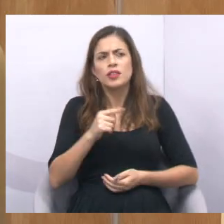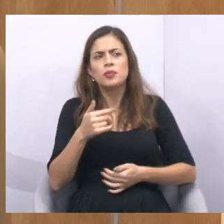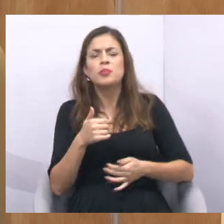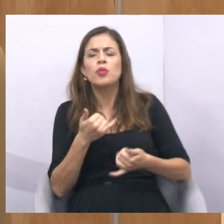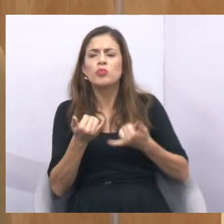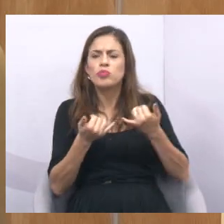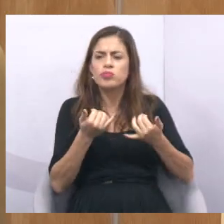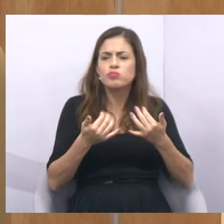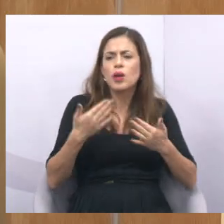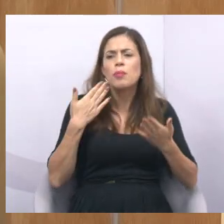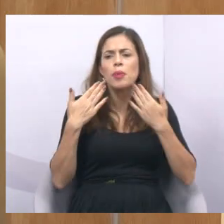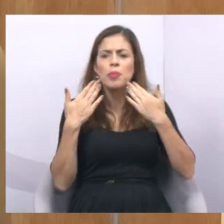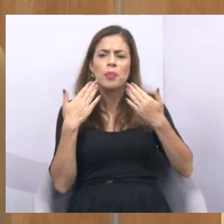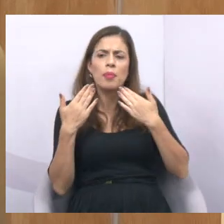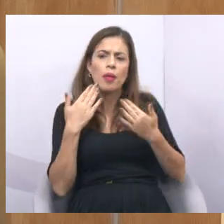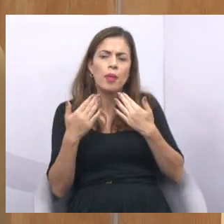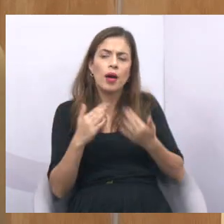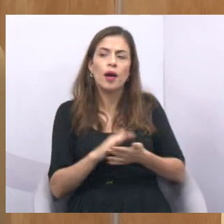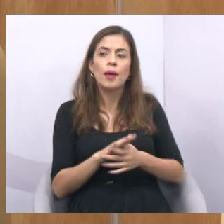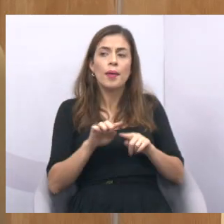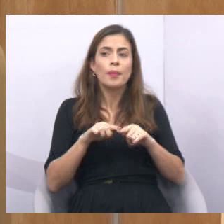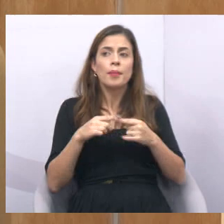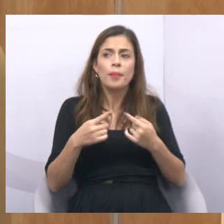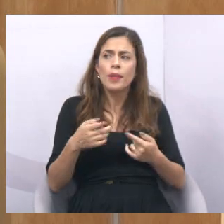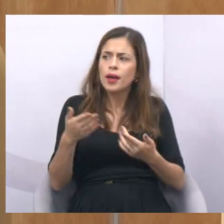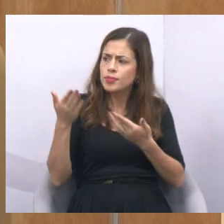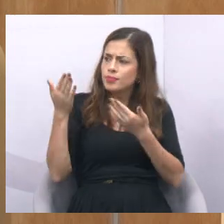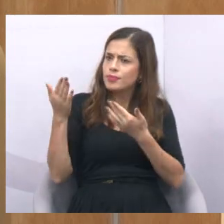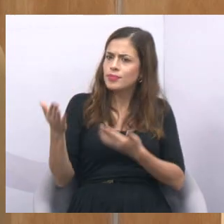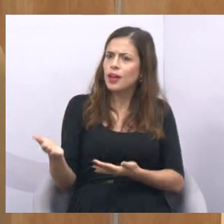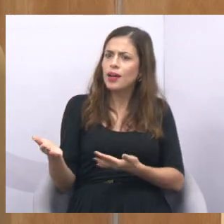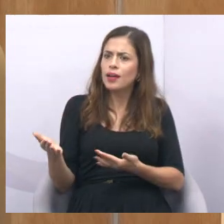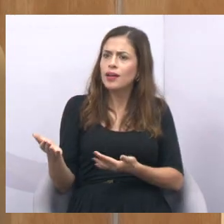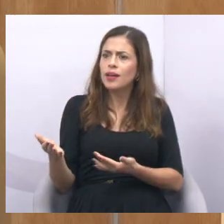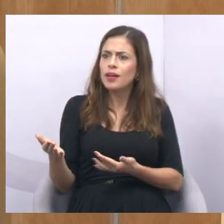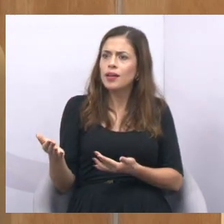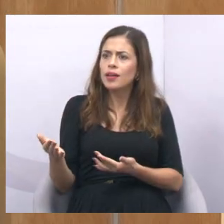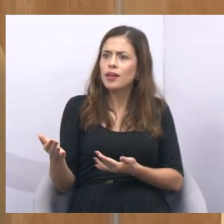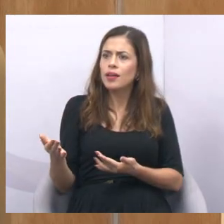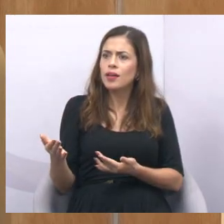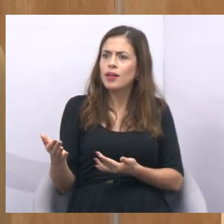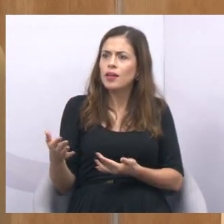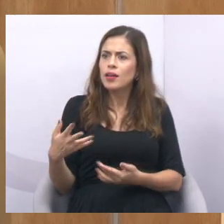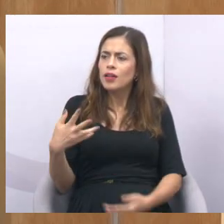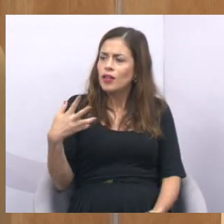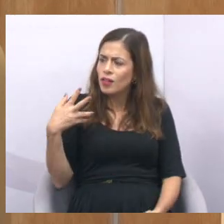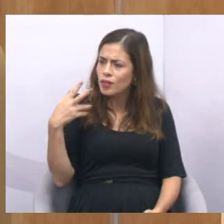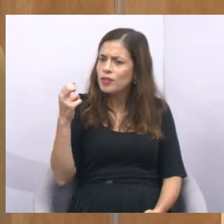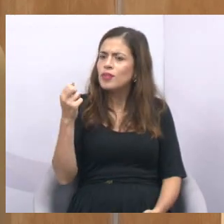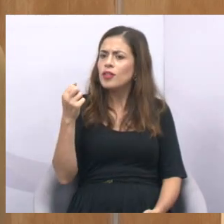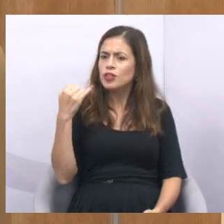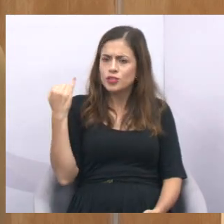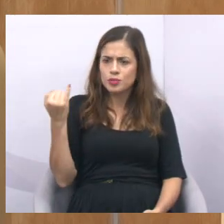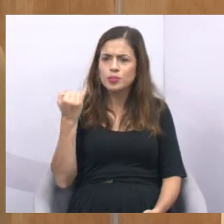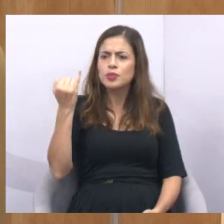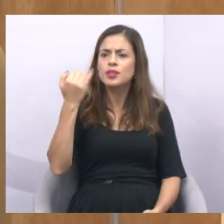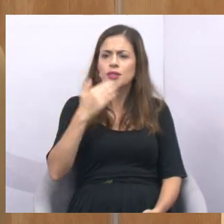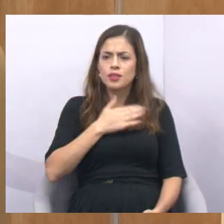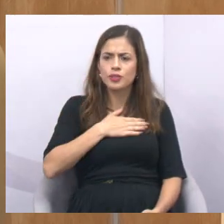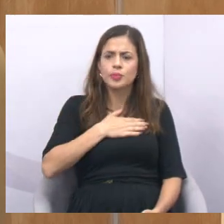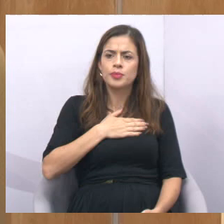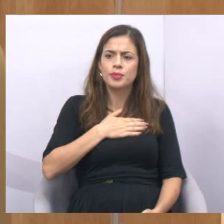batia papo, tá. Mas esse lado dele foi assim um momento muito forte para mim, porque eu falei assim, puxa